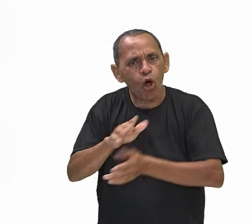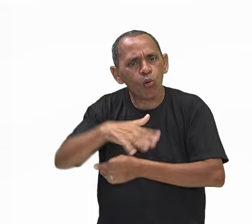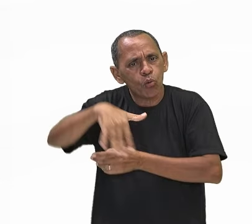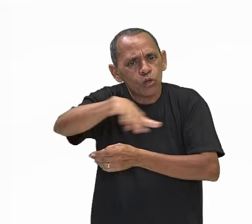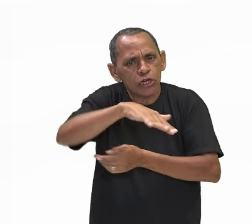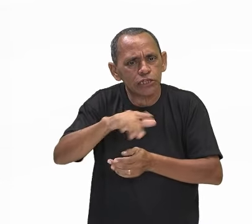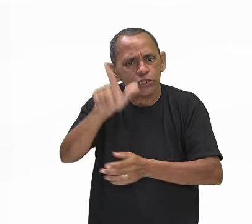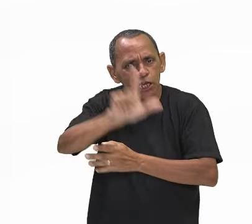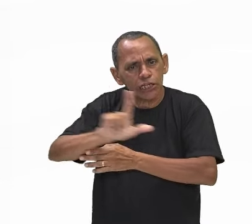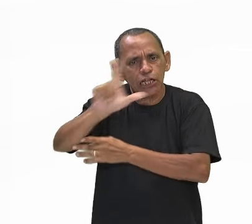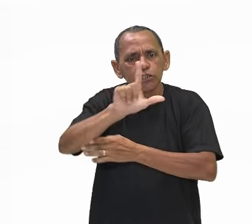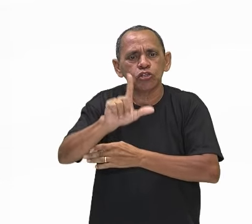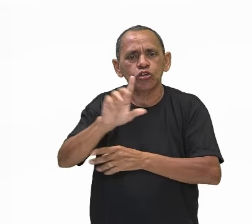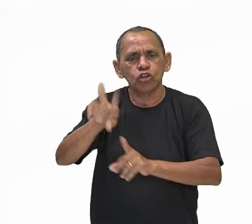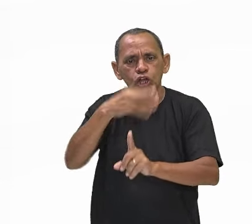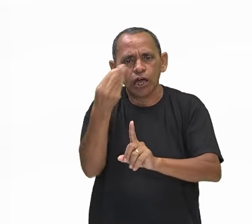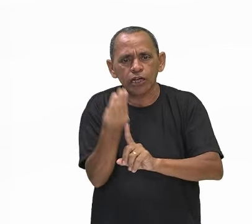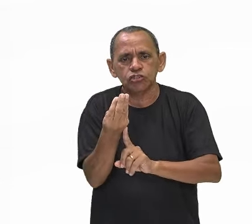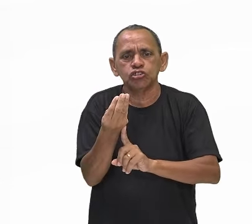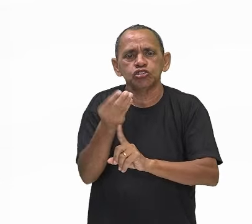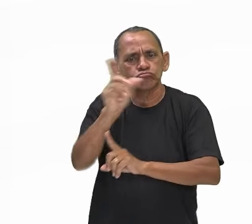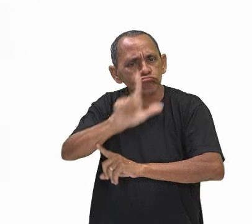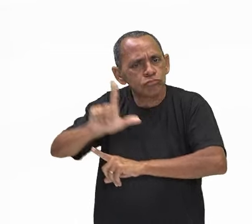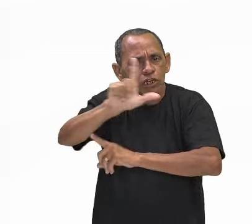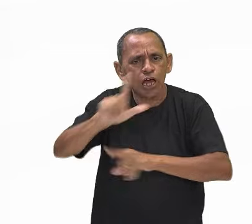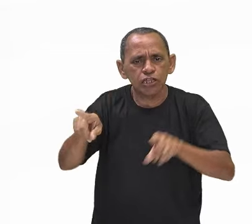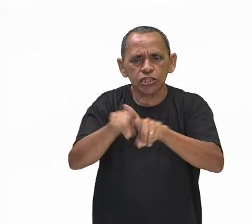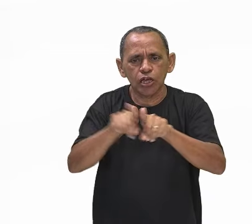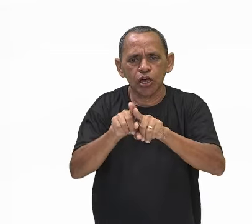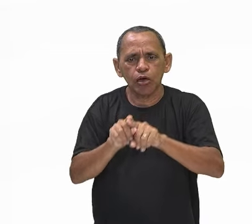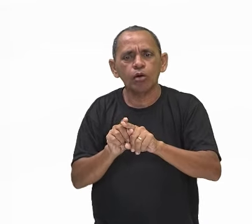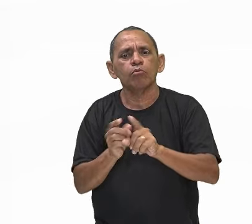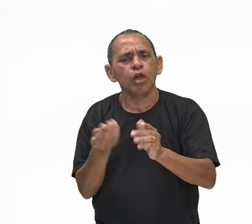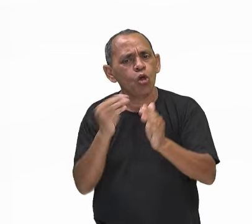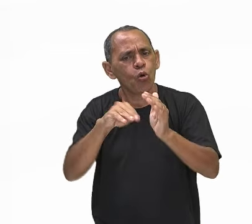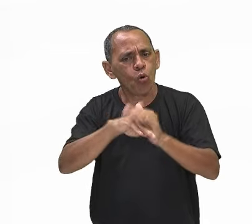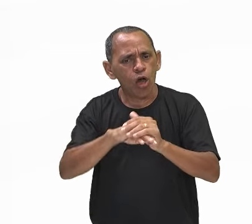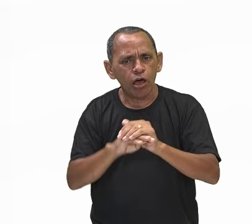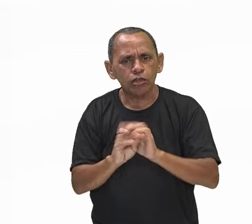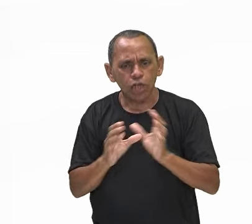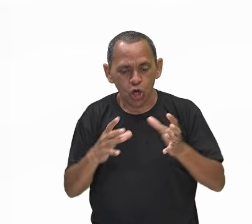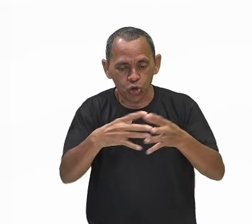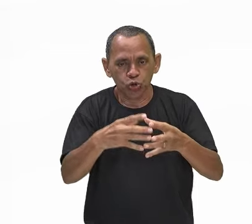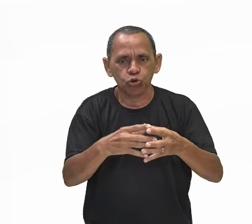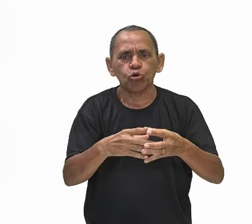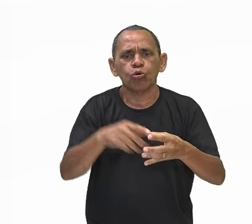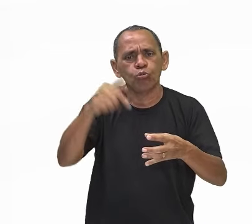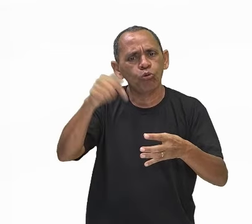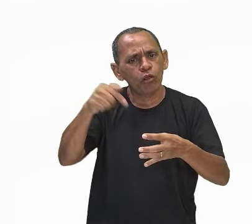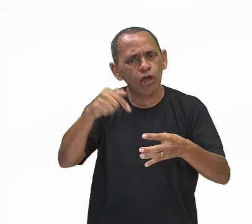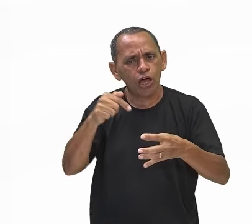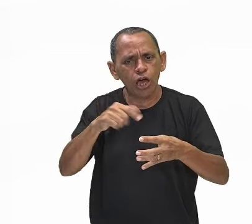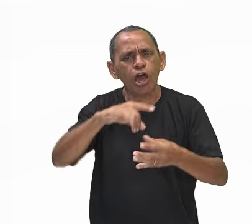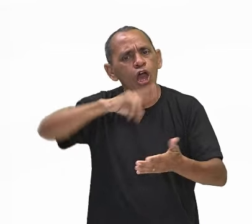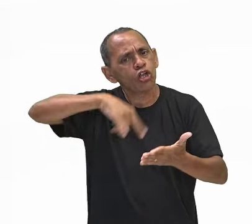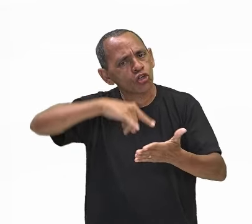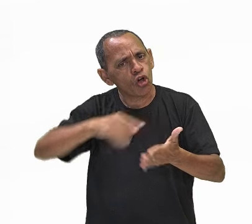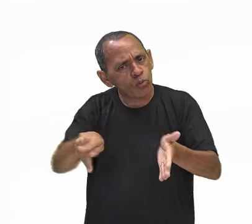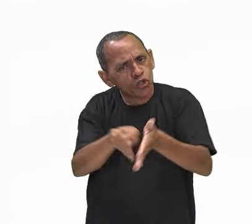para apropriação na construção de um acervo próprio, utilizando as diversas linguagens no exercício da